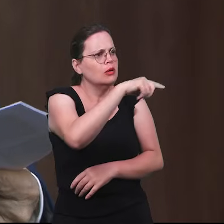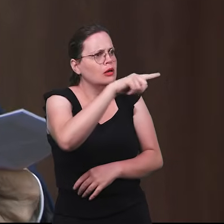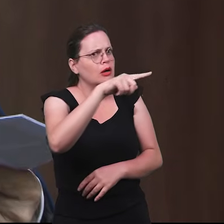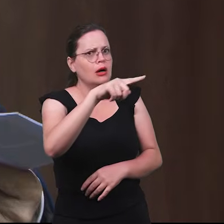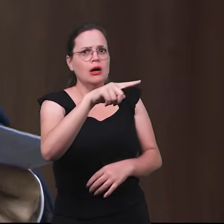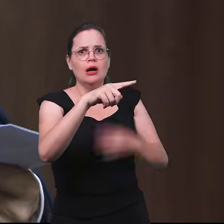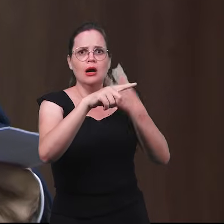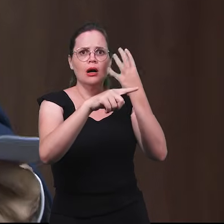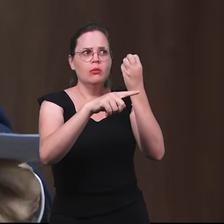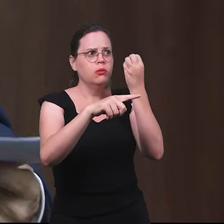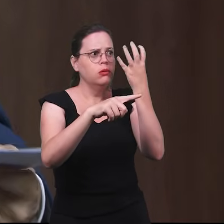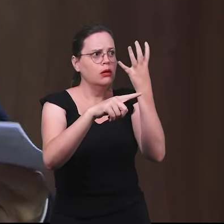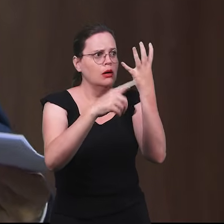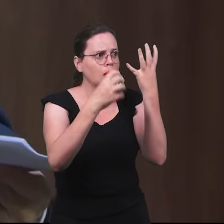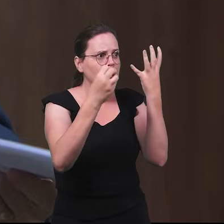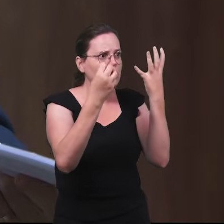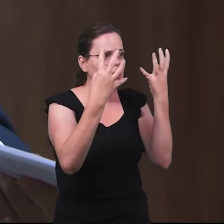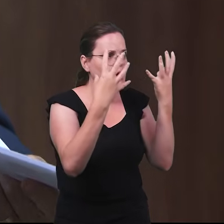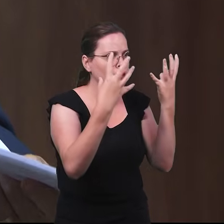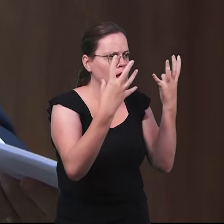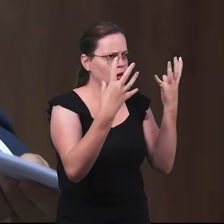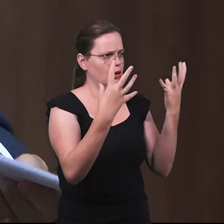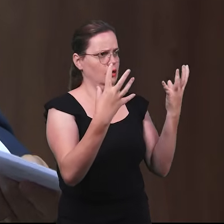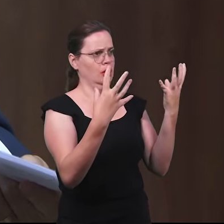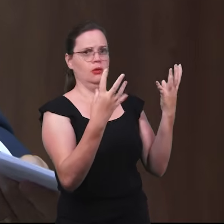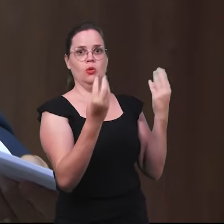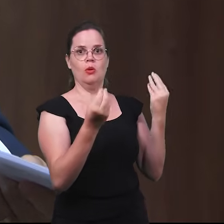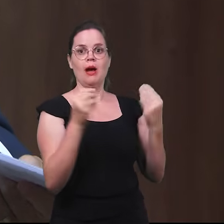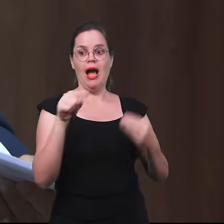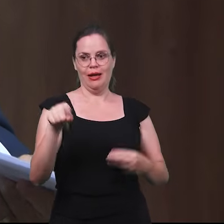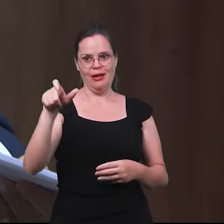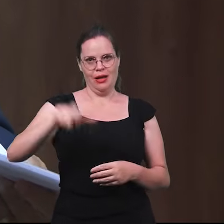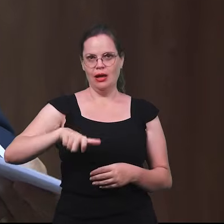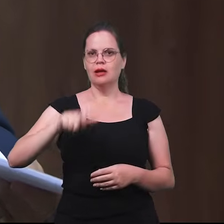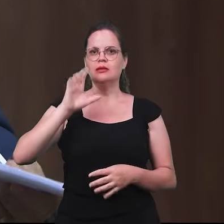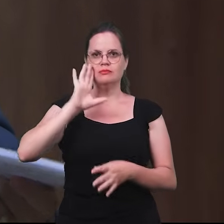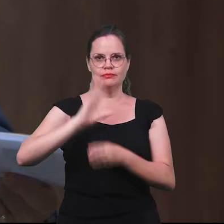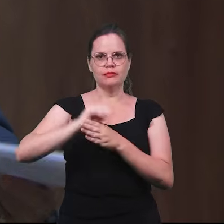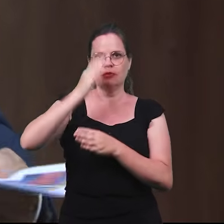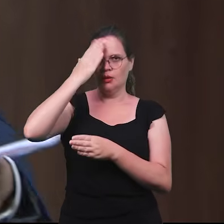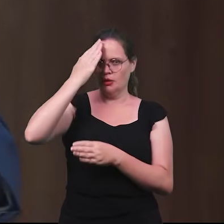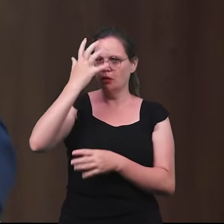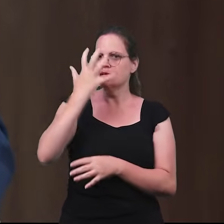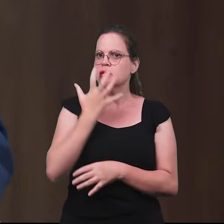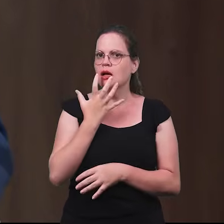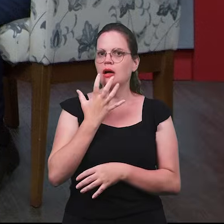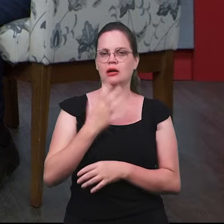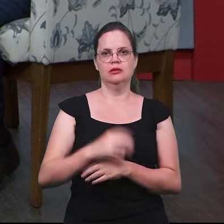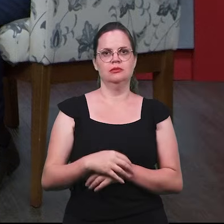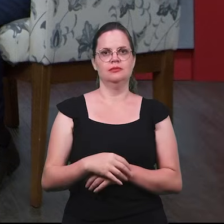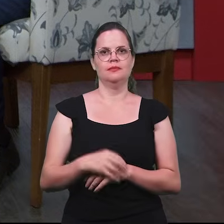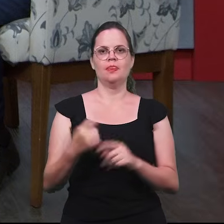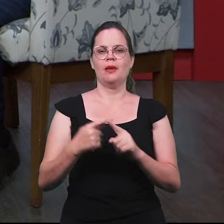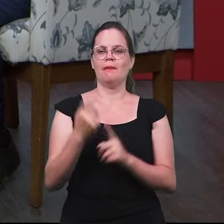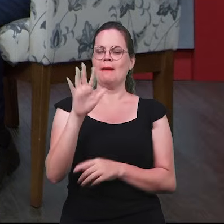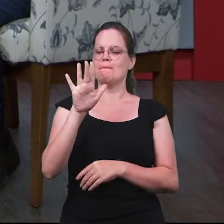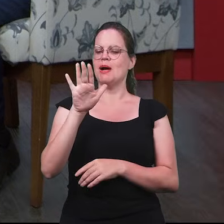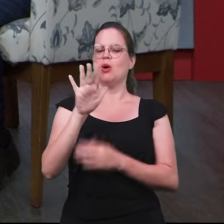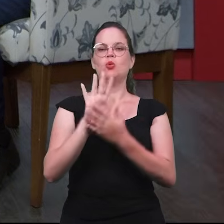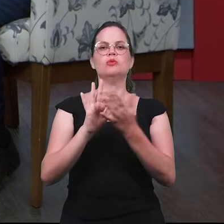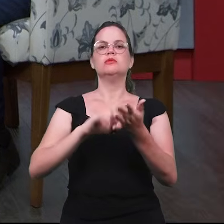que aquilo era algo de muita seriedade, né? A gente sempre aplica a mão ao governo de Deus,